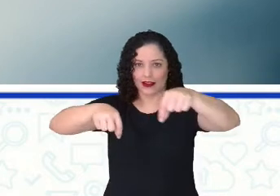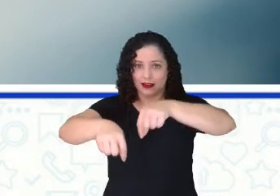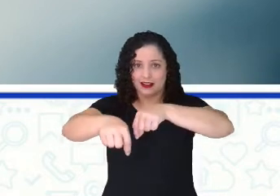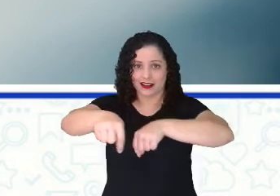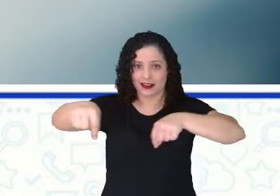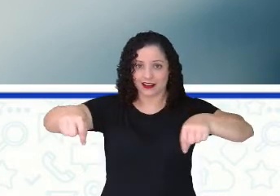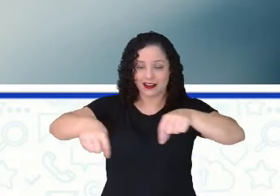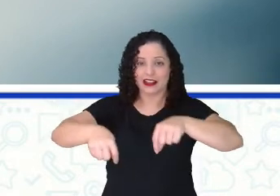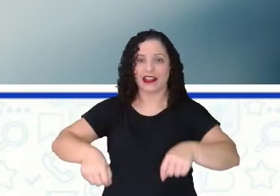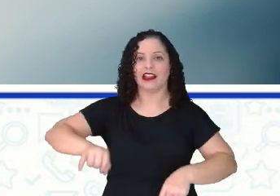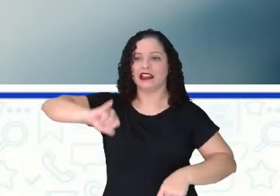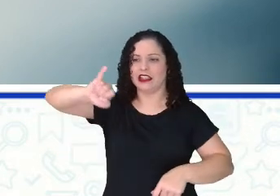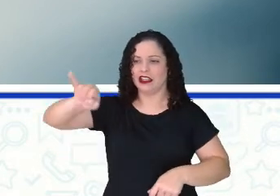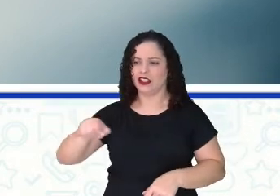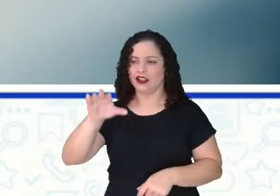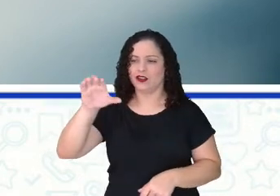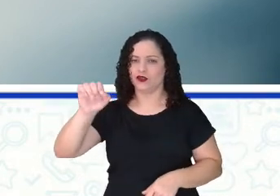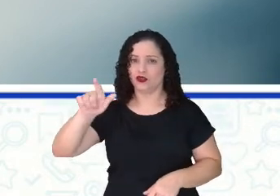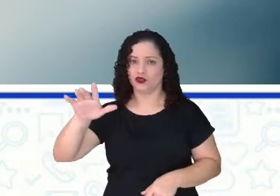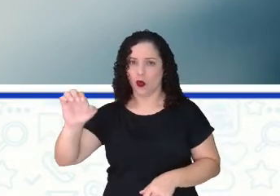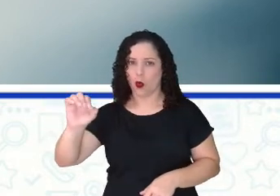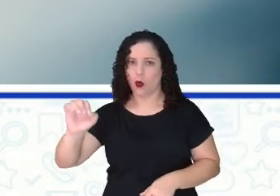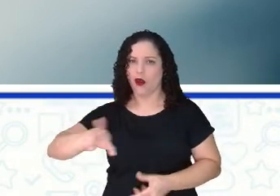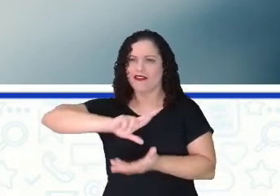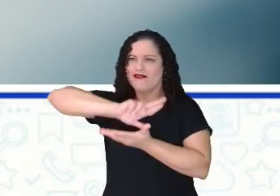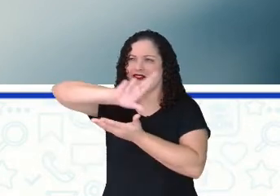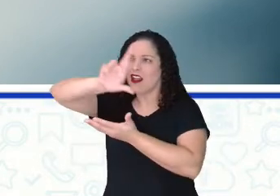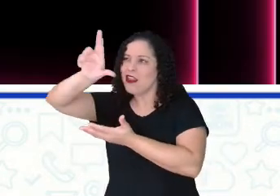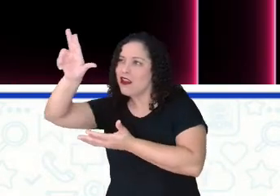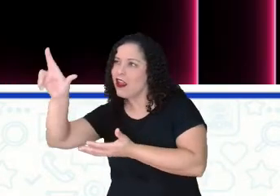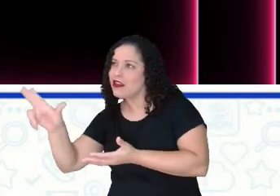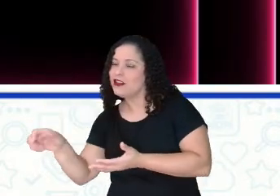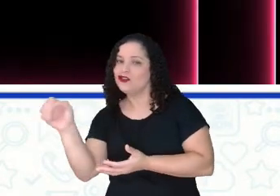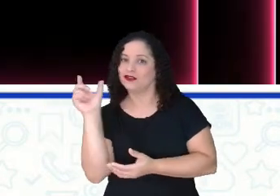palavra jogo engloba todos os tipos de jogos.